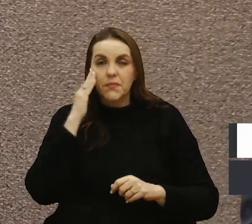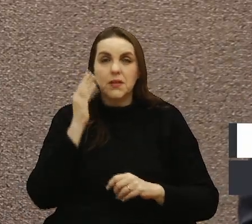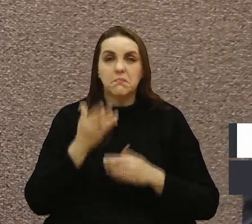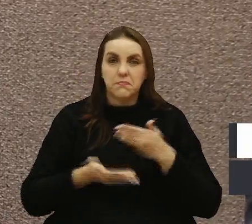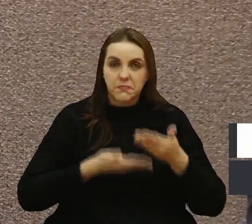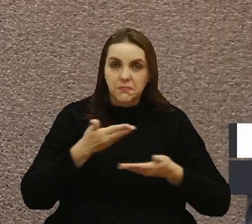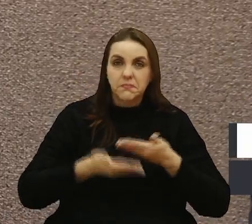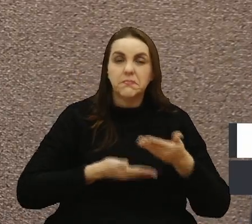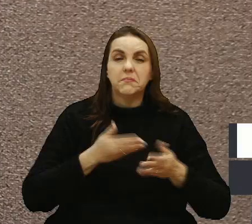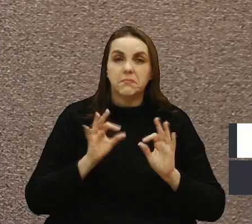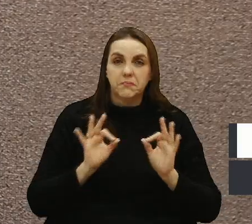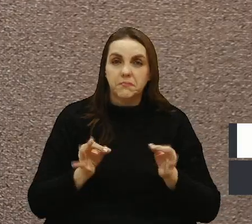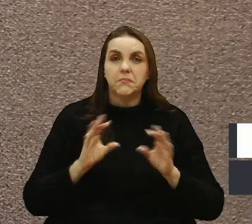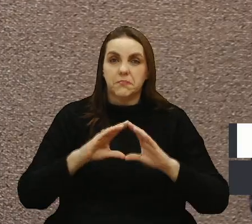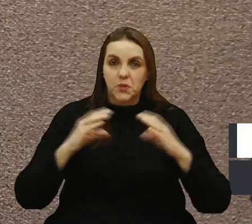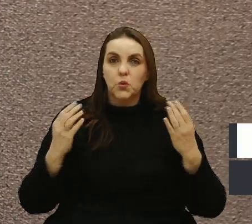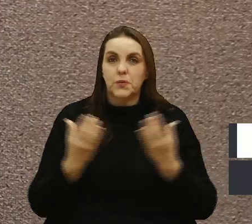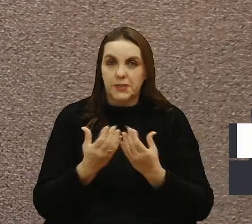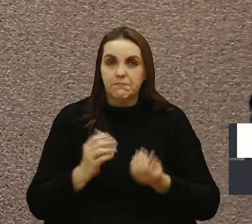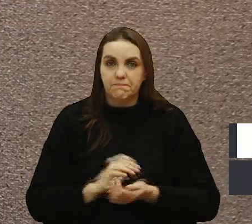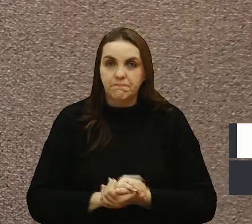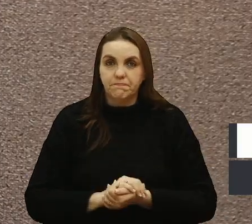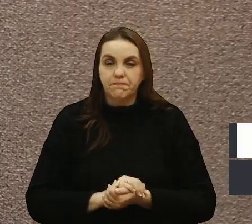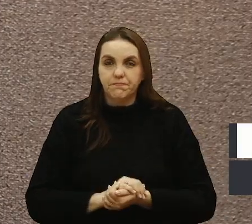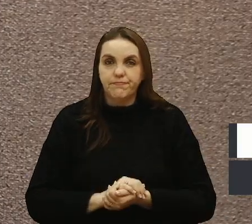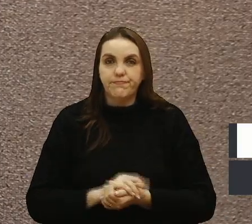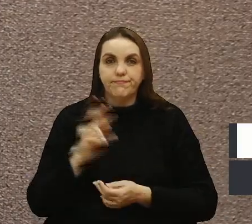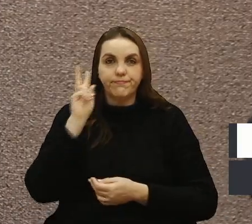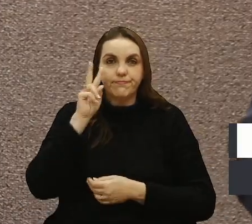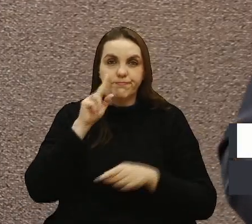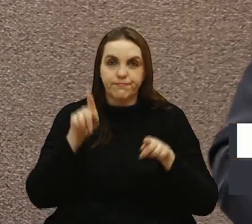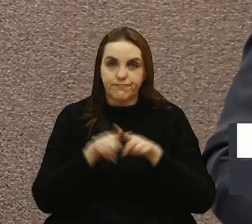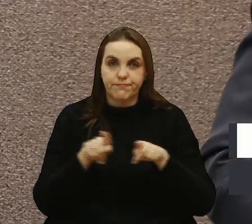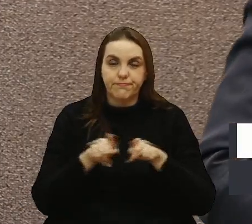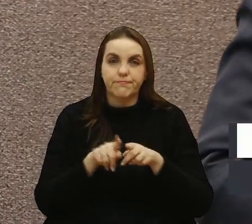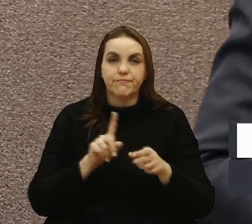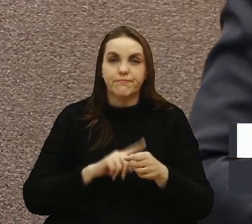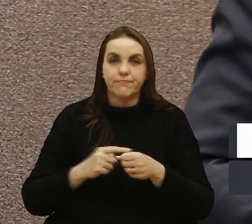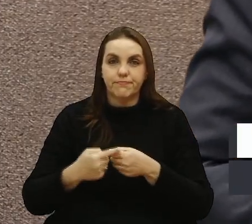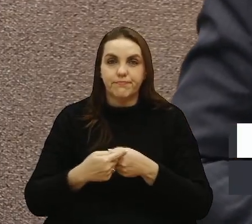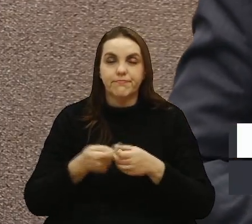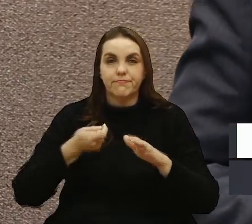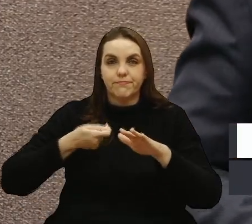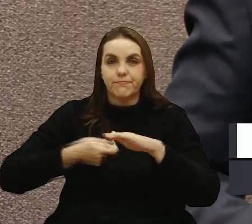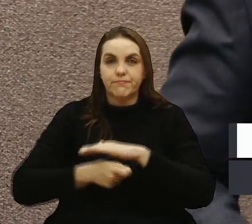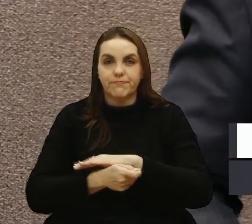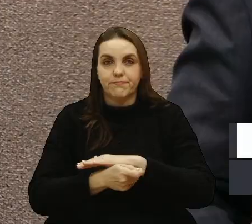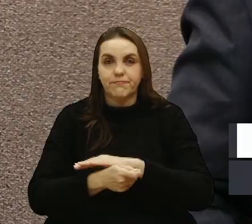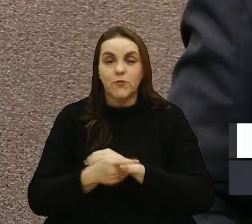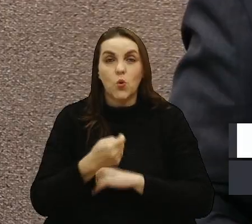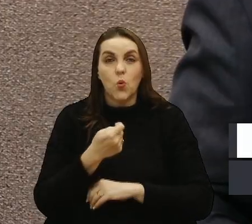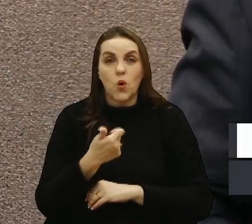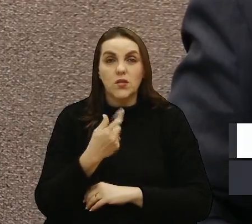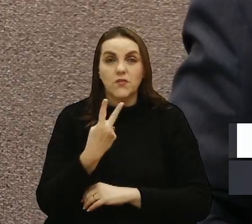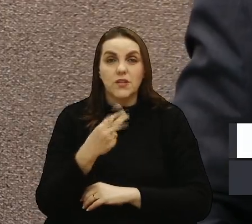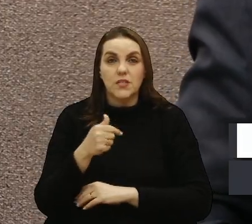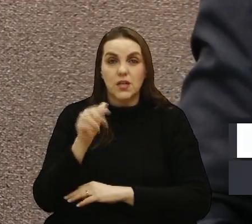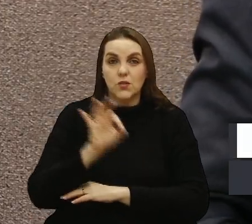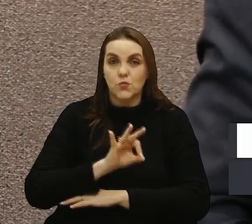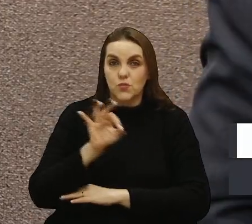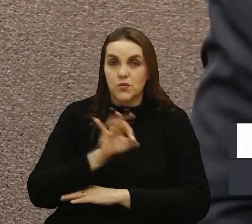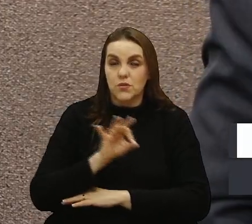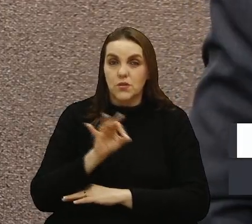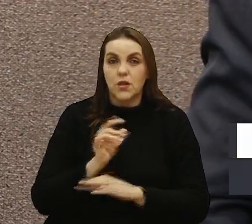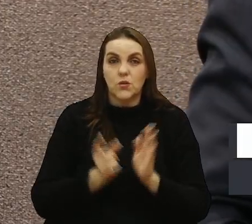um serviço para a comunidade. Bom, lembrar também que o município tem investido quase 27% do orçamento